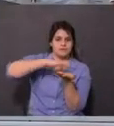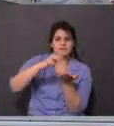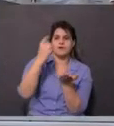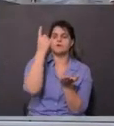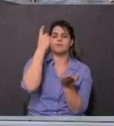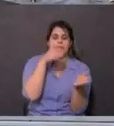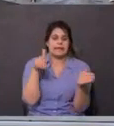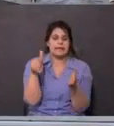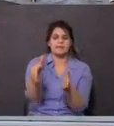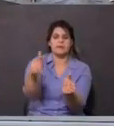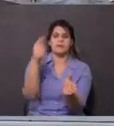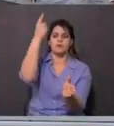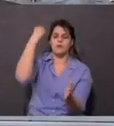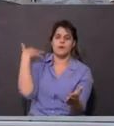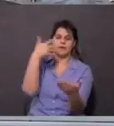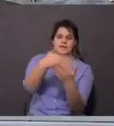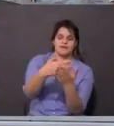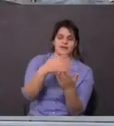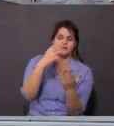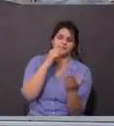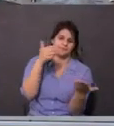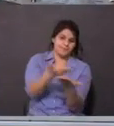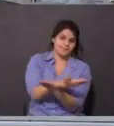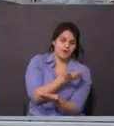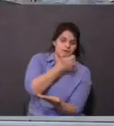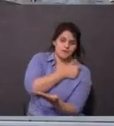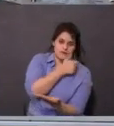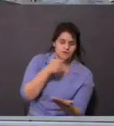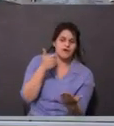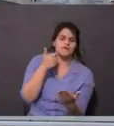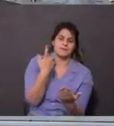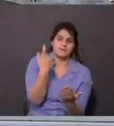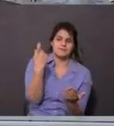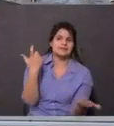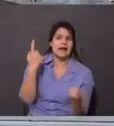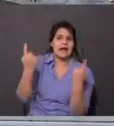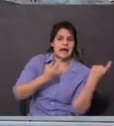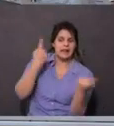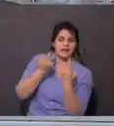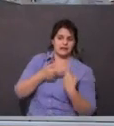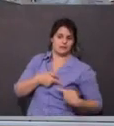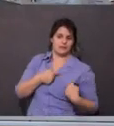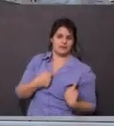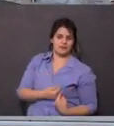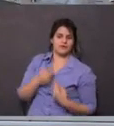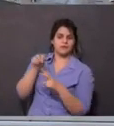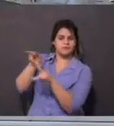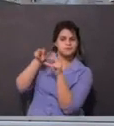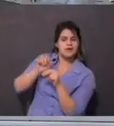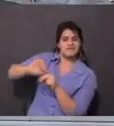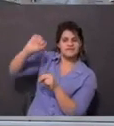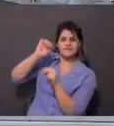um caminho até à cruz, em que precisariam do sustento do seu imaculado coração